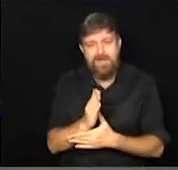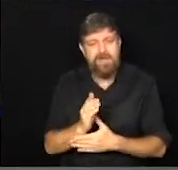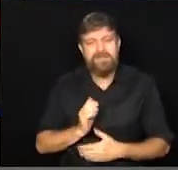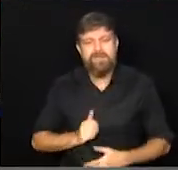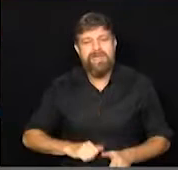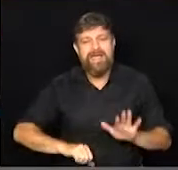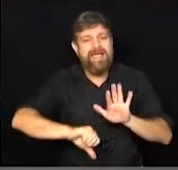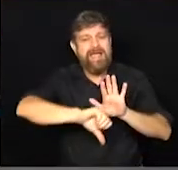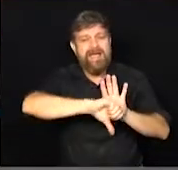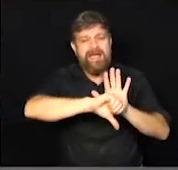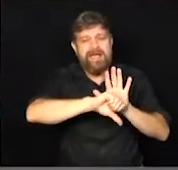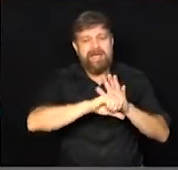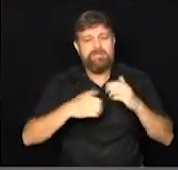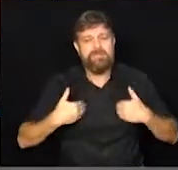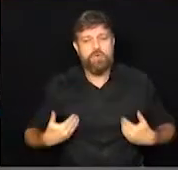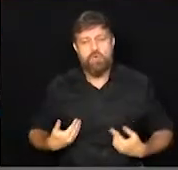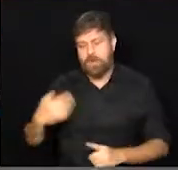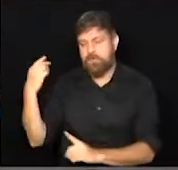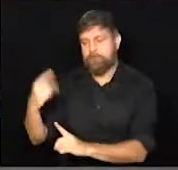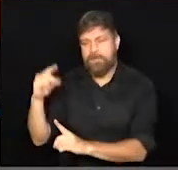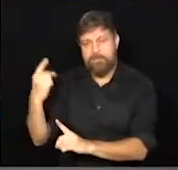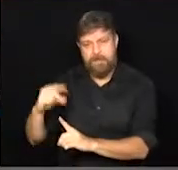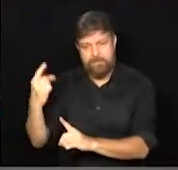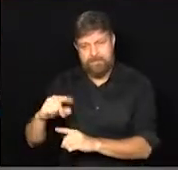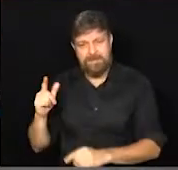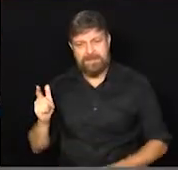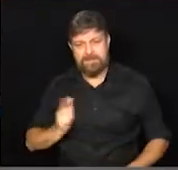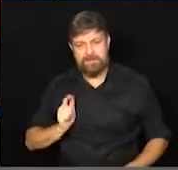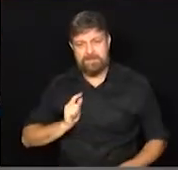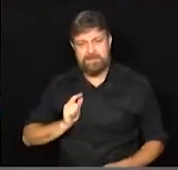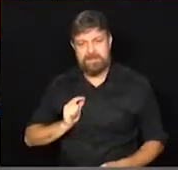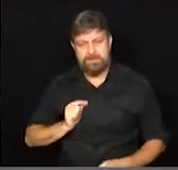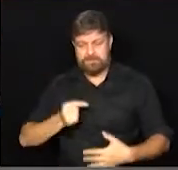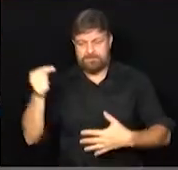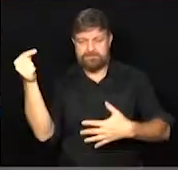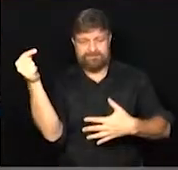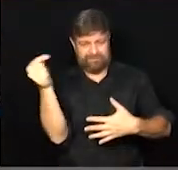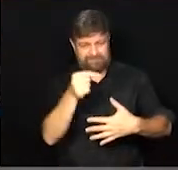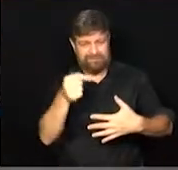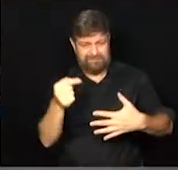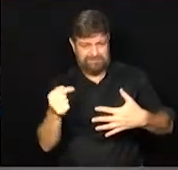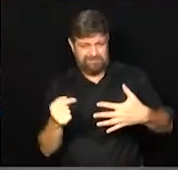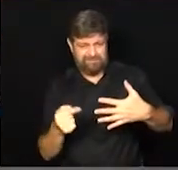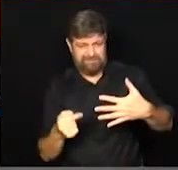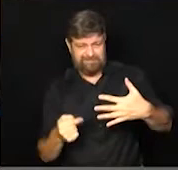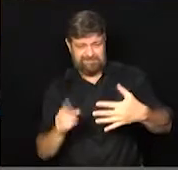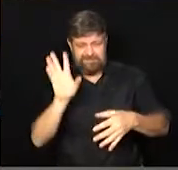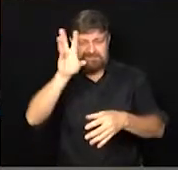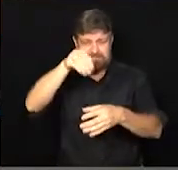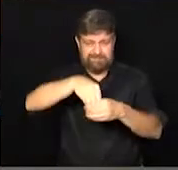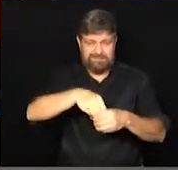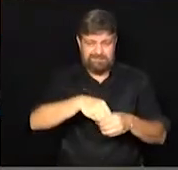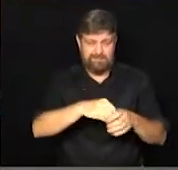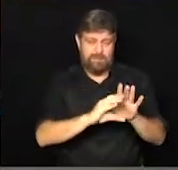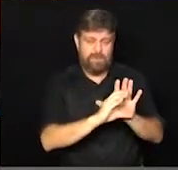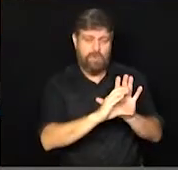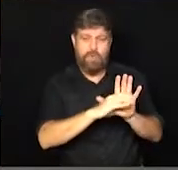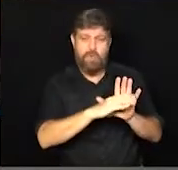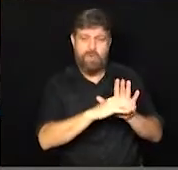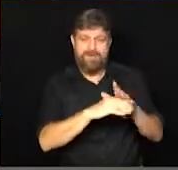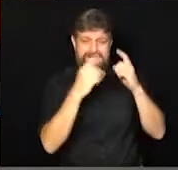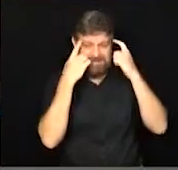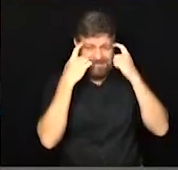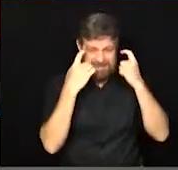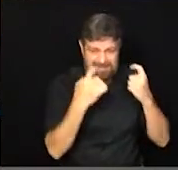de lesão corporal. Então, ela traz uma série o conceito de violência, que